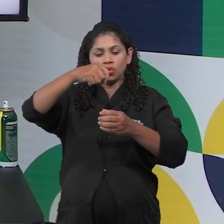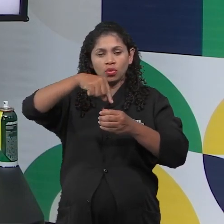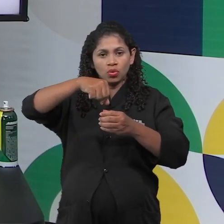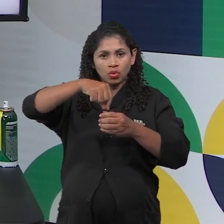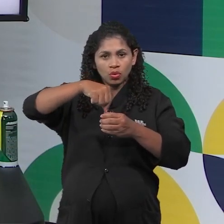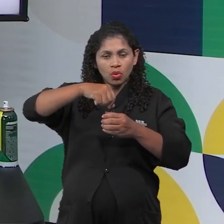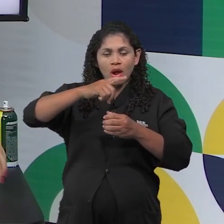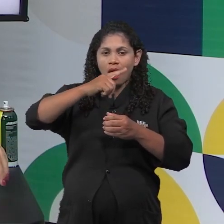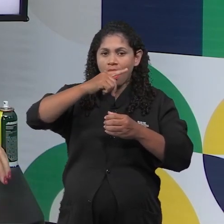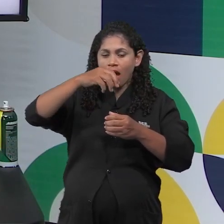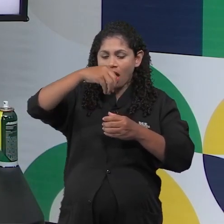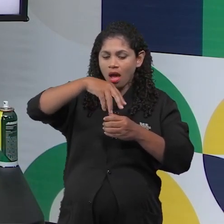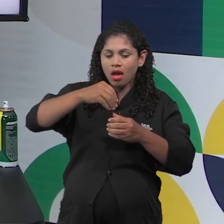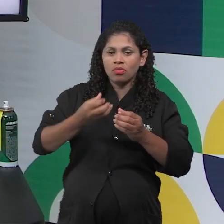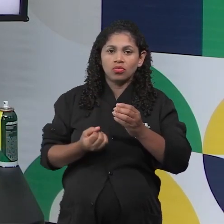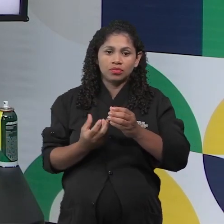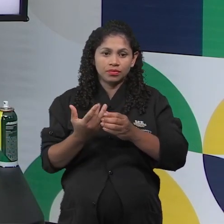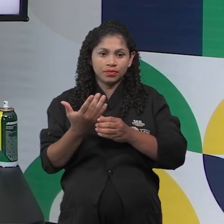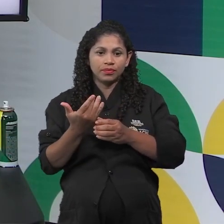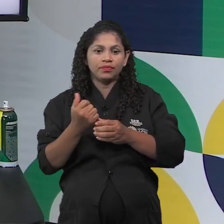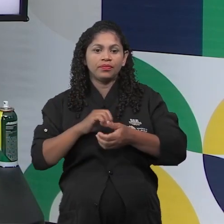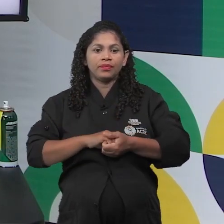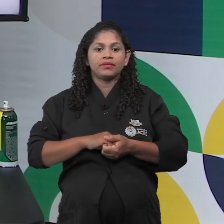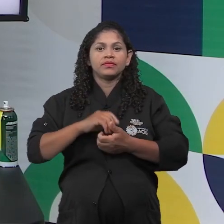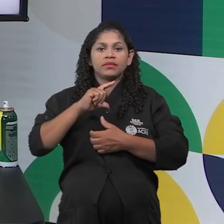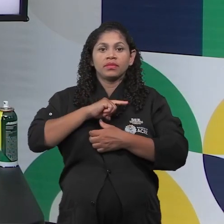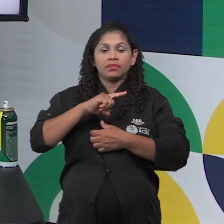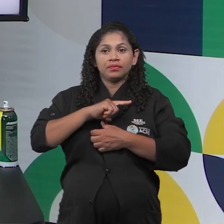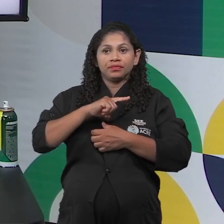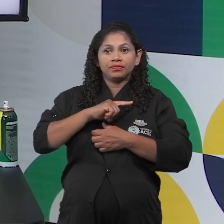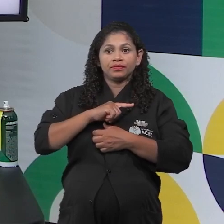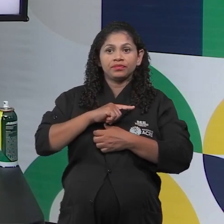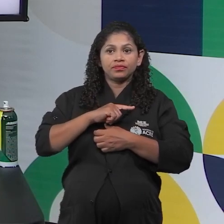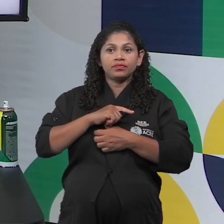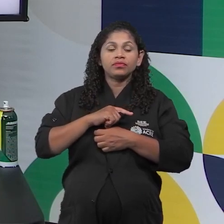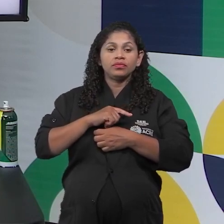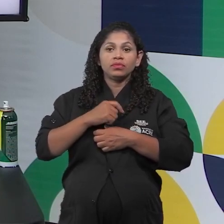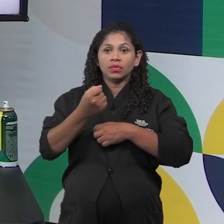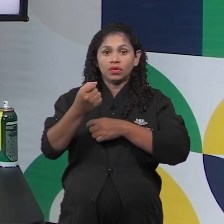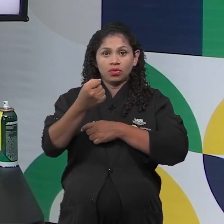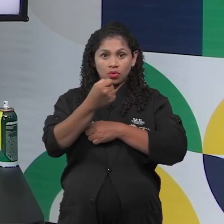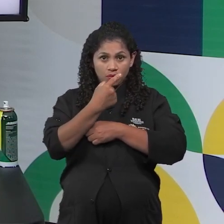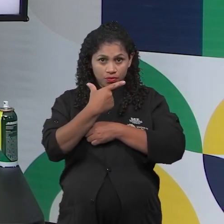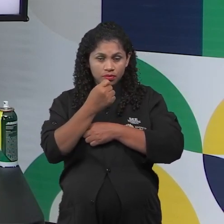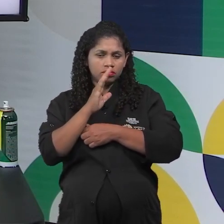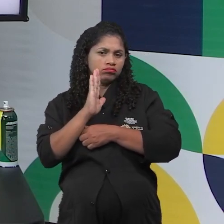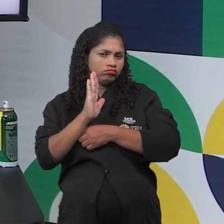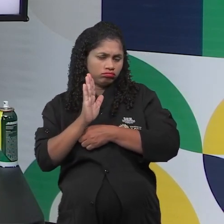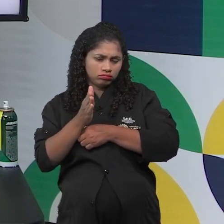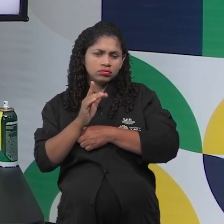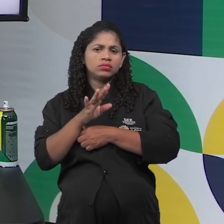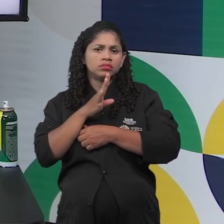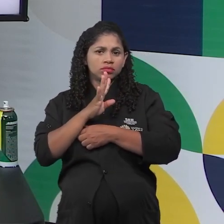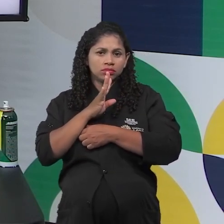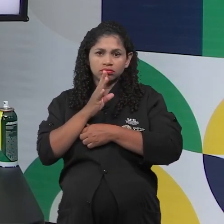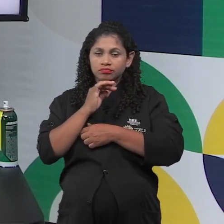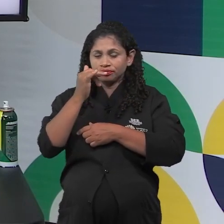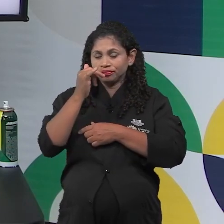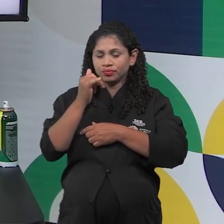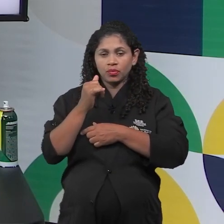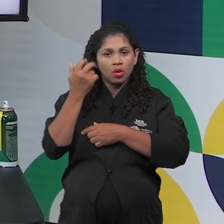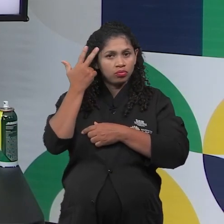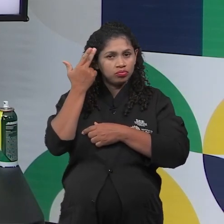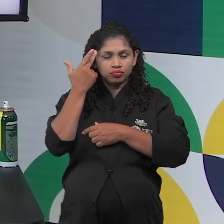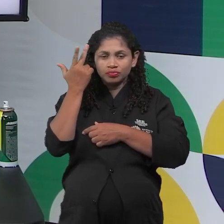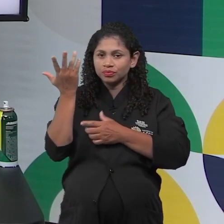A gente tem os medicamentos que são formulados na sua forma de comprimidos, né? Todo mundo conhece, é a forma mais comum,